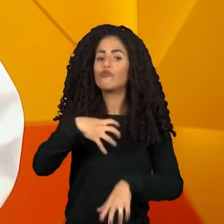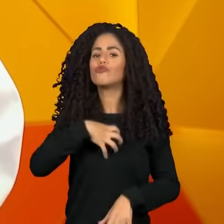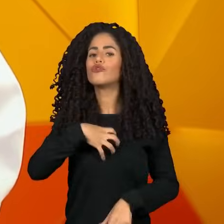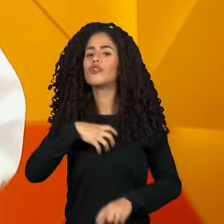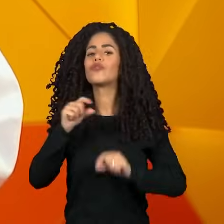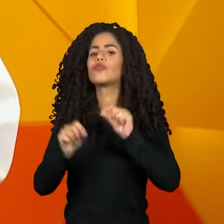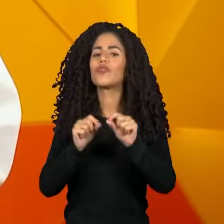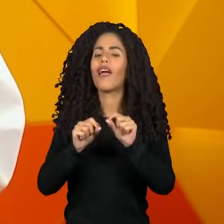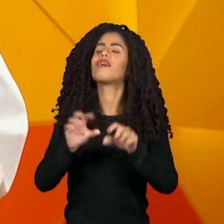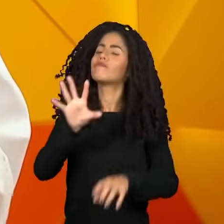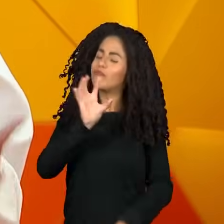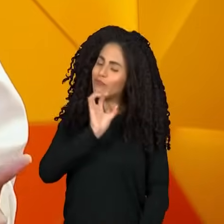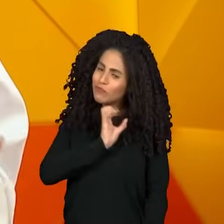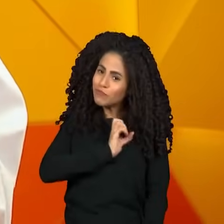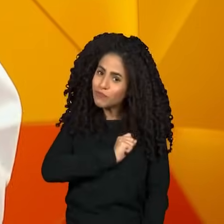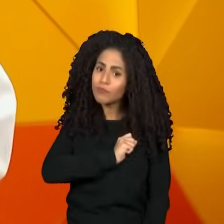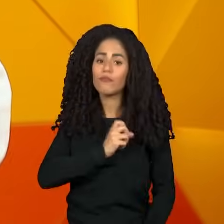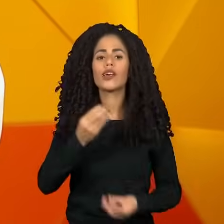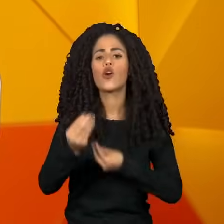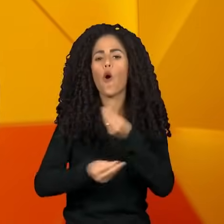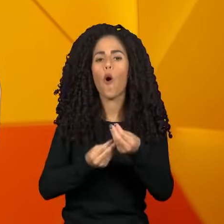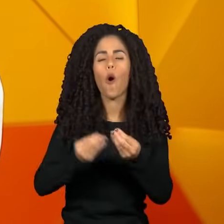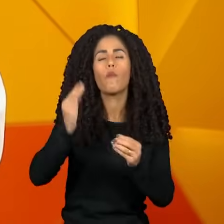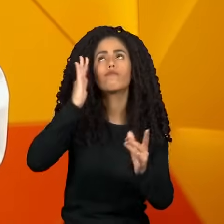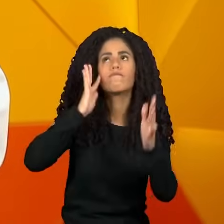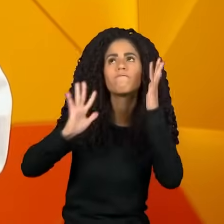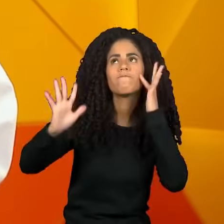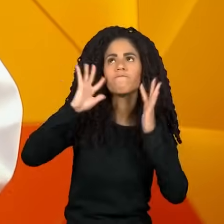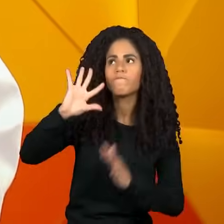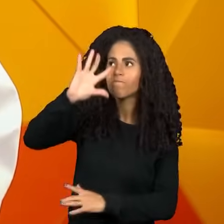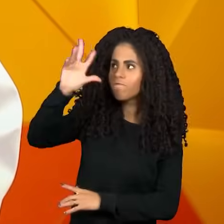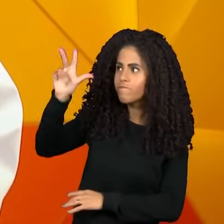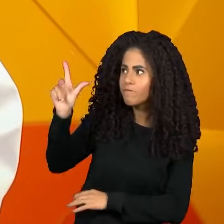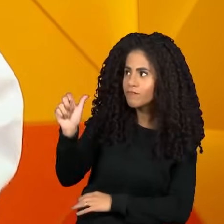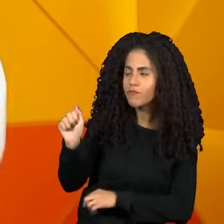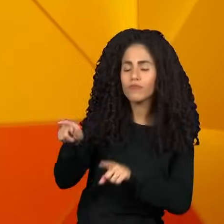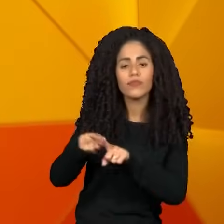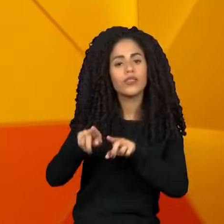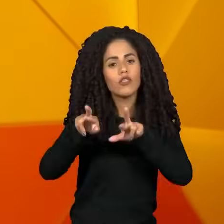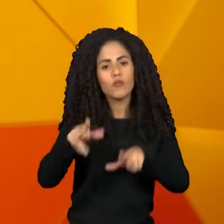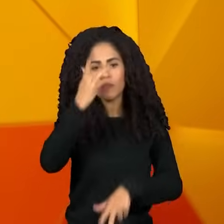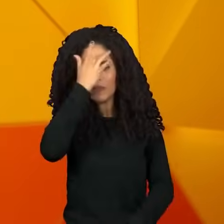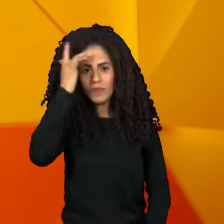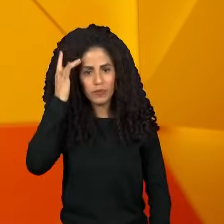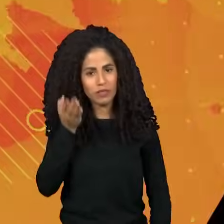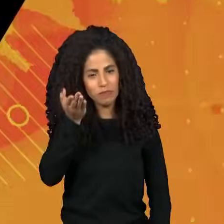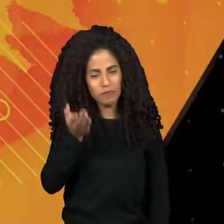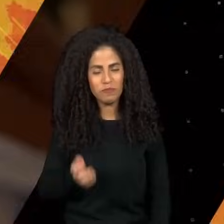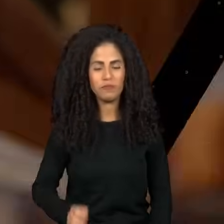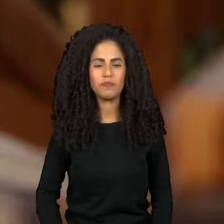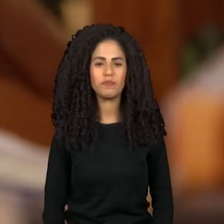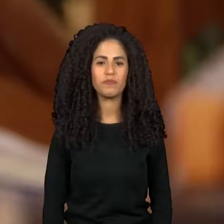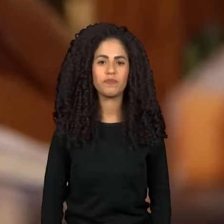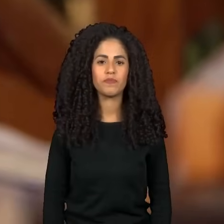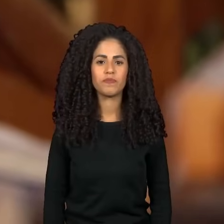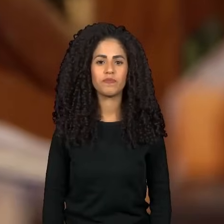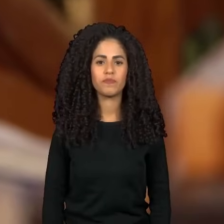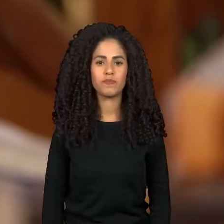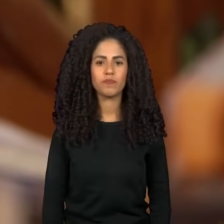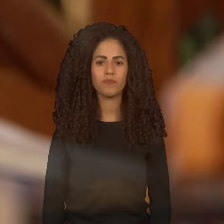amar. Relações afrocentradas, filosofia africana e masculinidade. Vamos dar uma olhadinha?